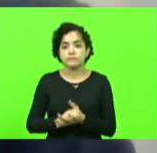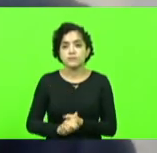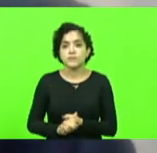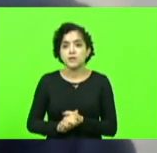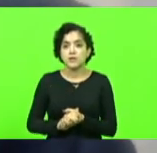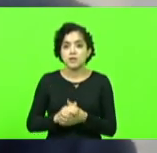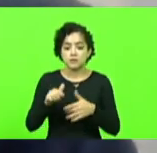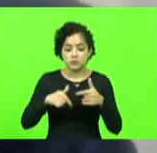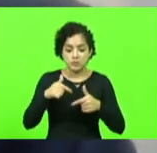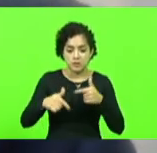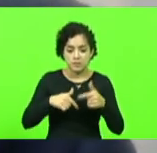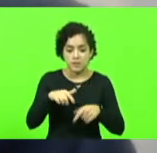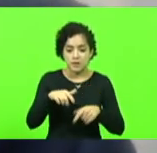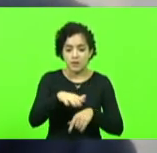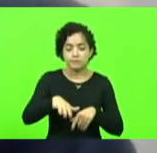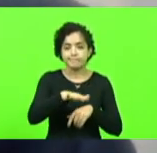sendo